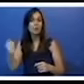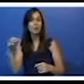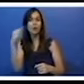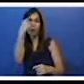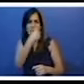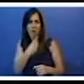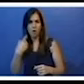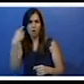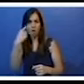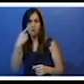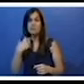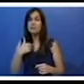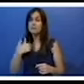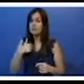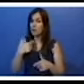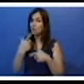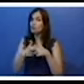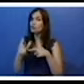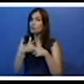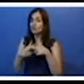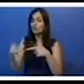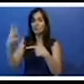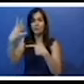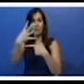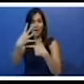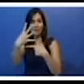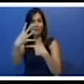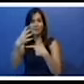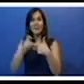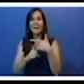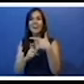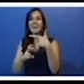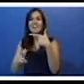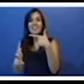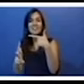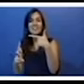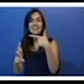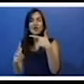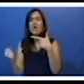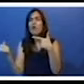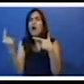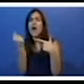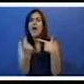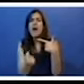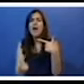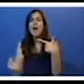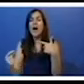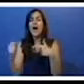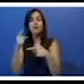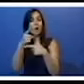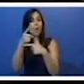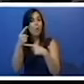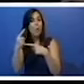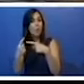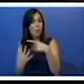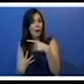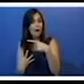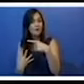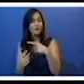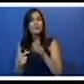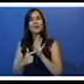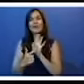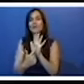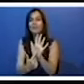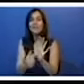dividir 60 por e eu terei 15 ou seja cada um quarto de hora